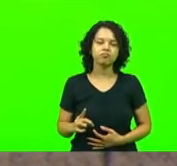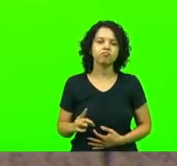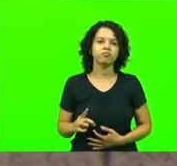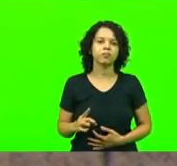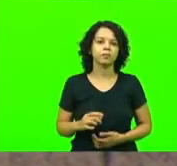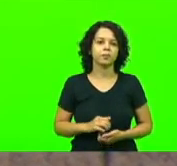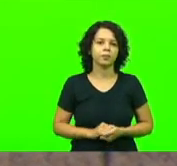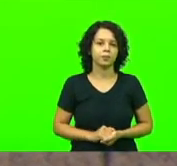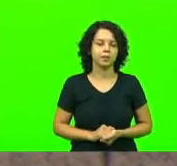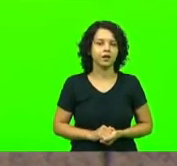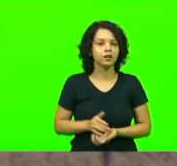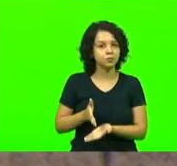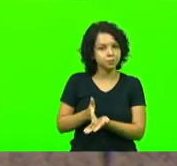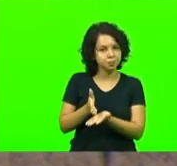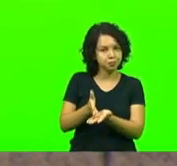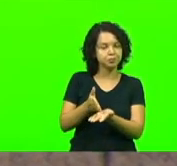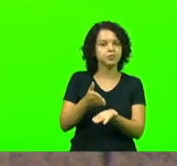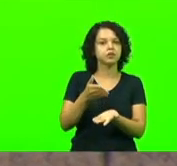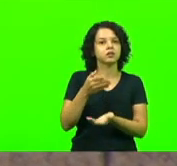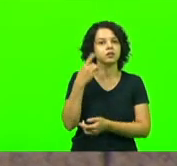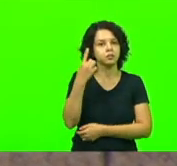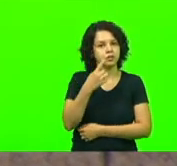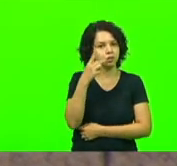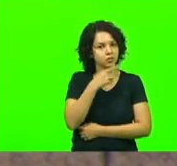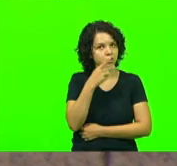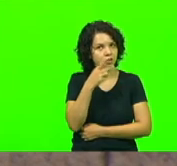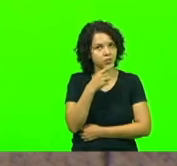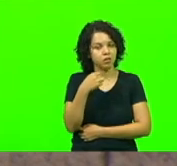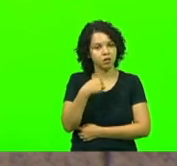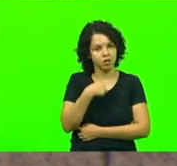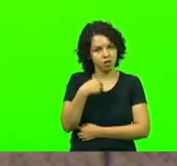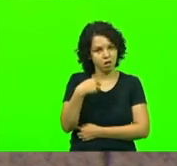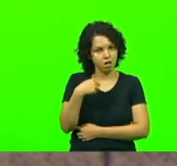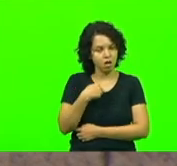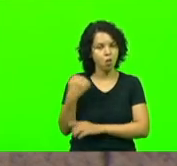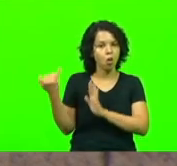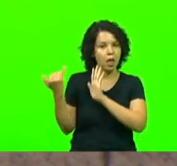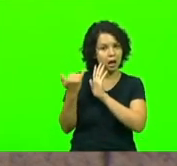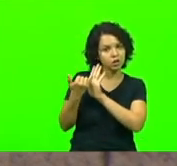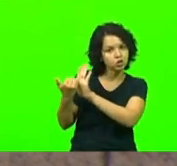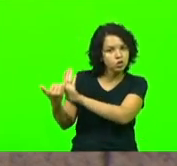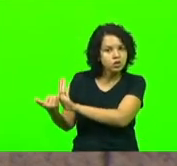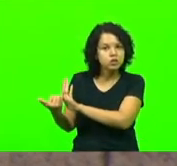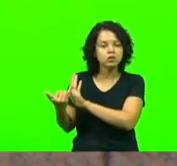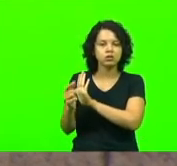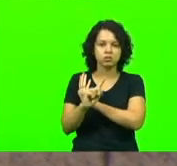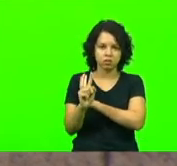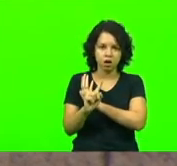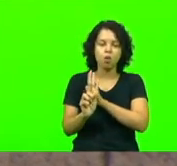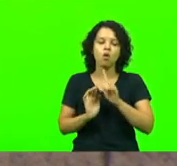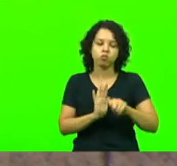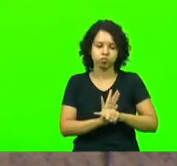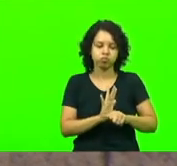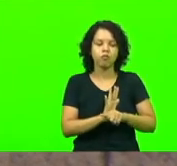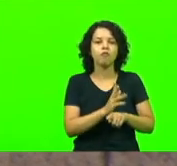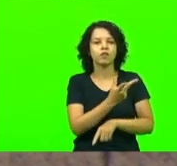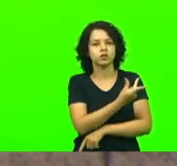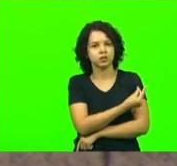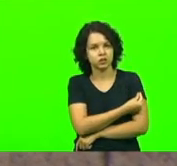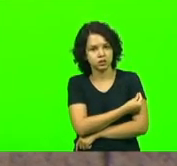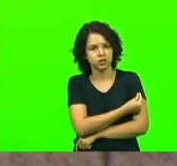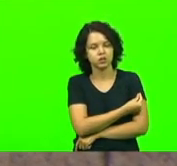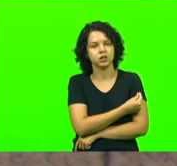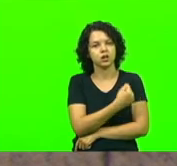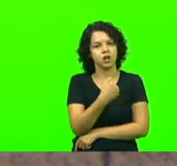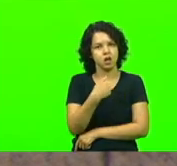Iniciando na mesma esteira do deputado Kennedy, eu não sou negacionista, eu sou pró-vacina. Agora, nesse